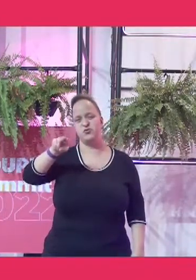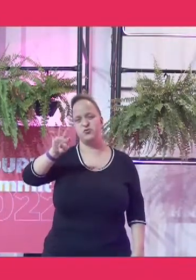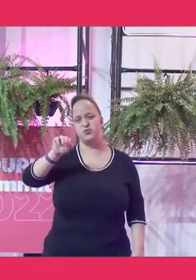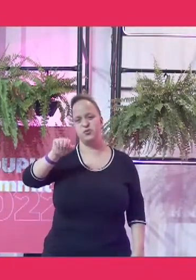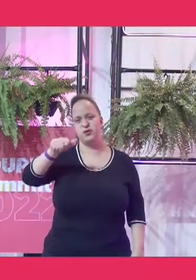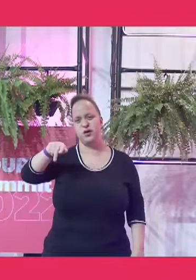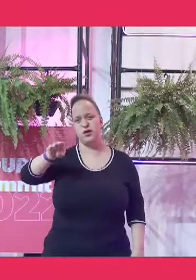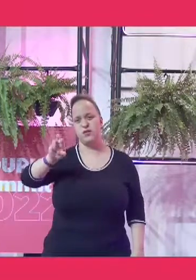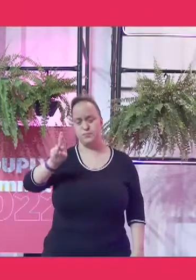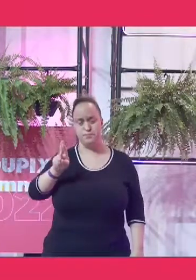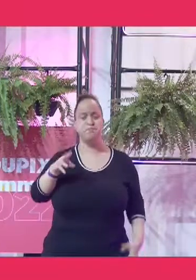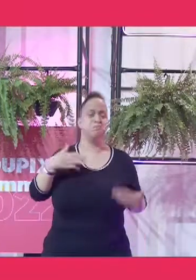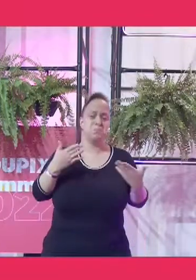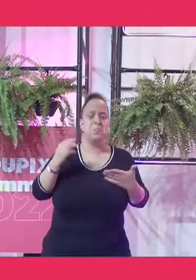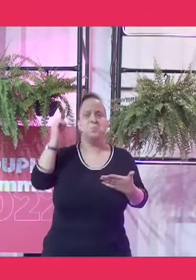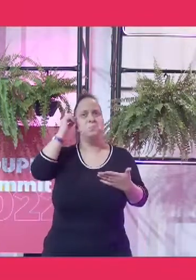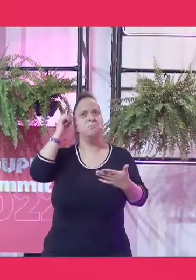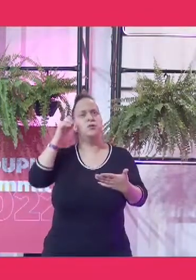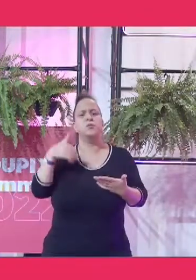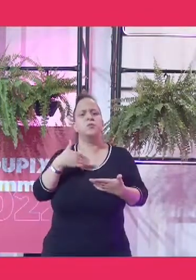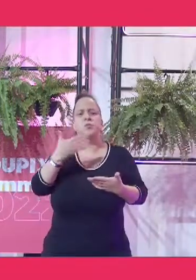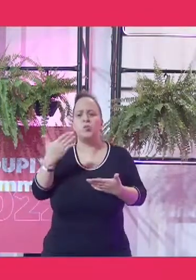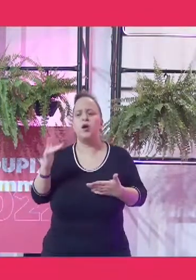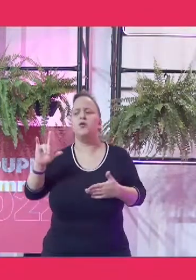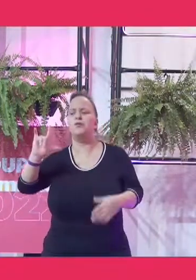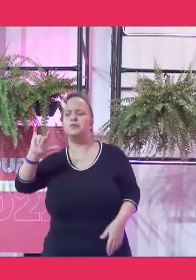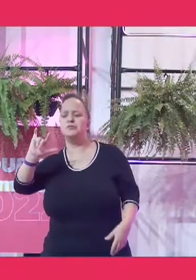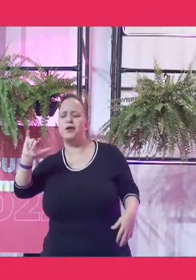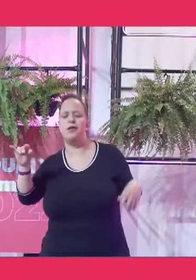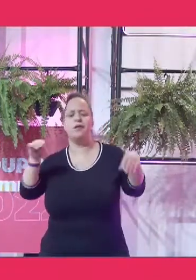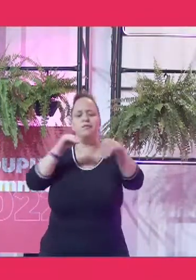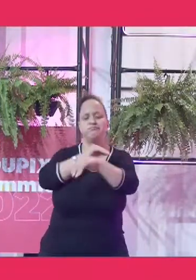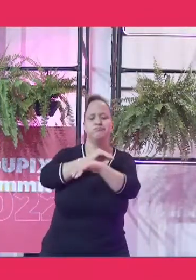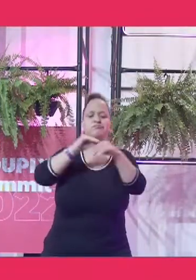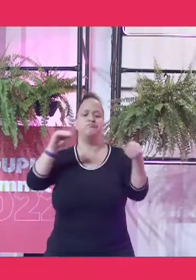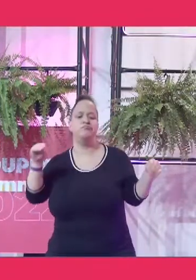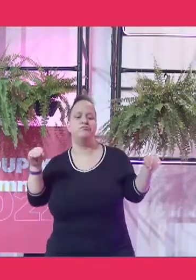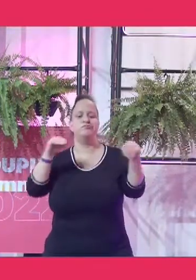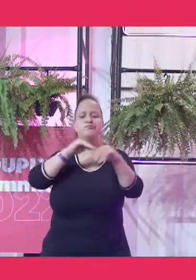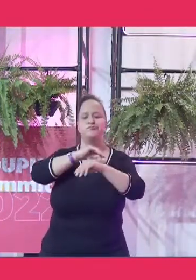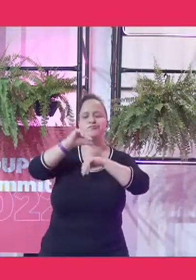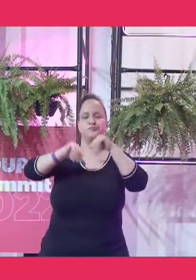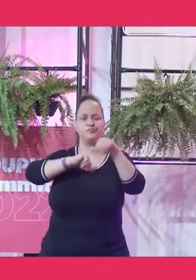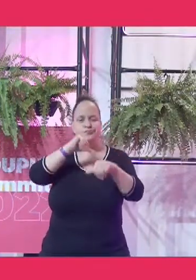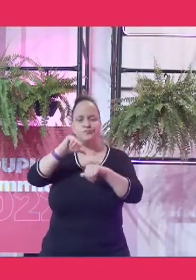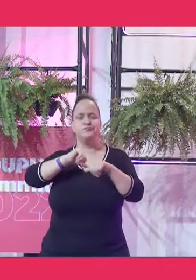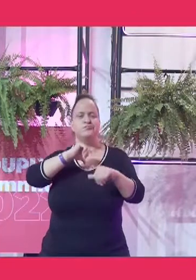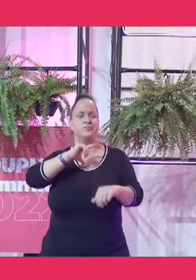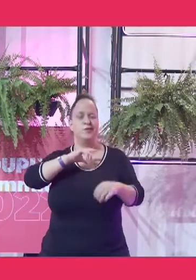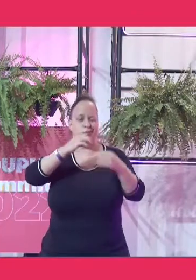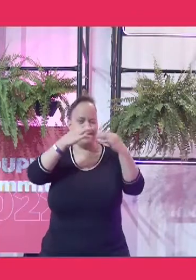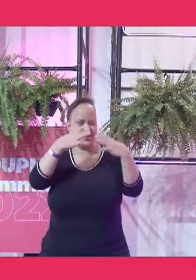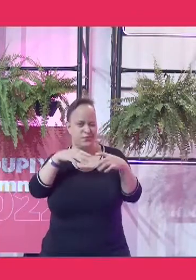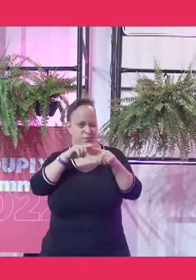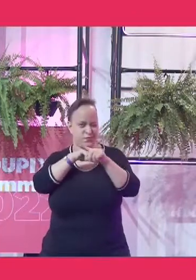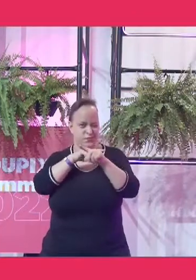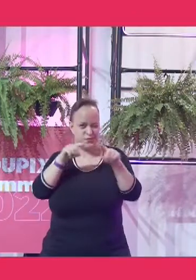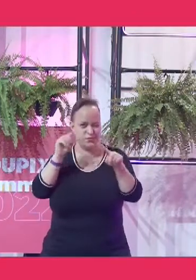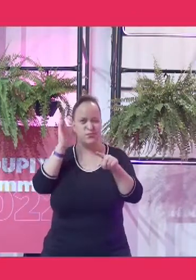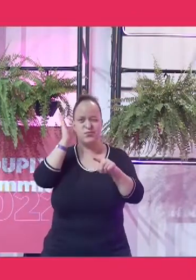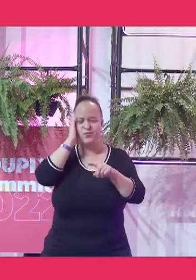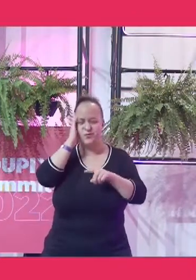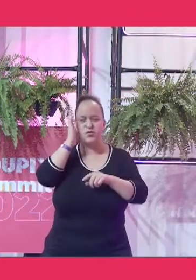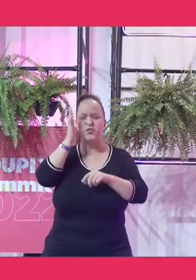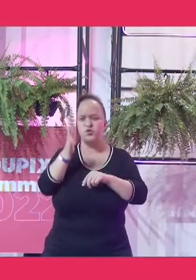gente quer? Quando o Instagram muda para cá e muda para lá, tem uma justificativa que eles usam muito. Vocês já devem ter visto algum vídeo do